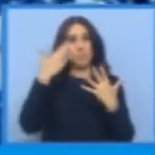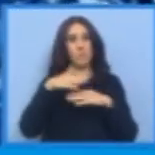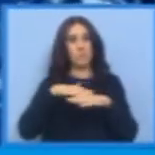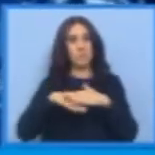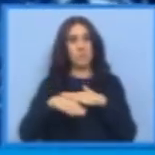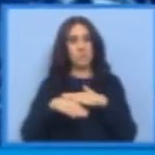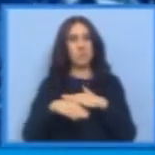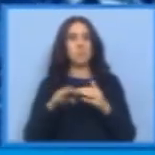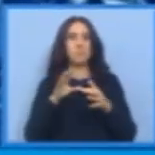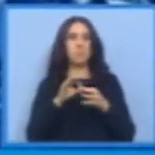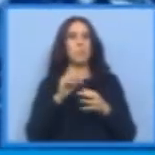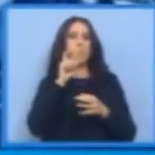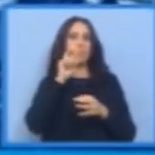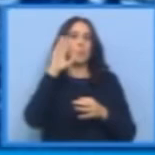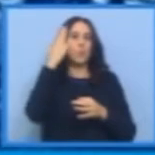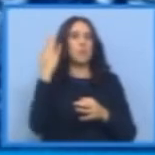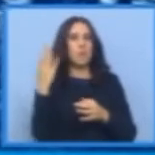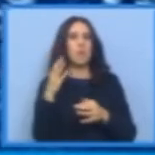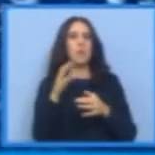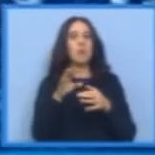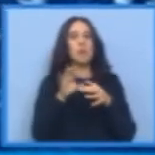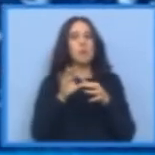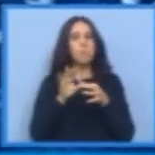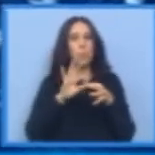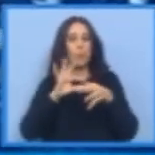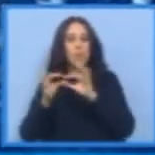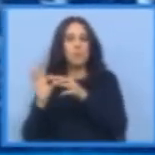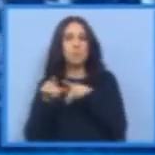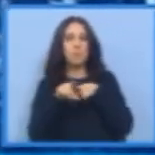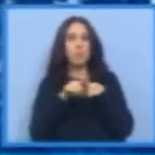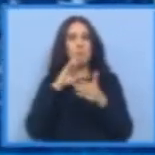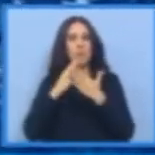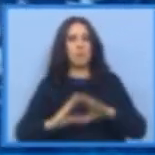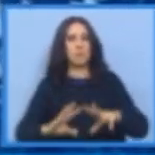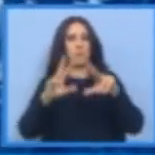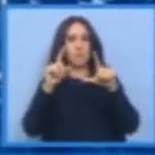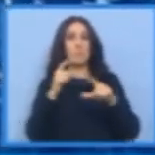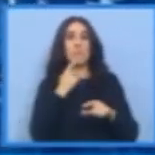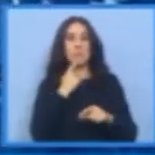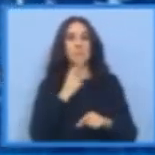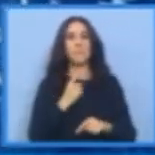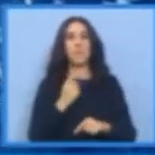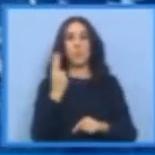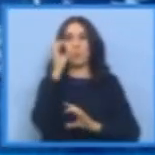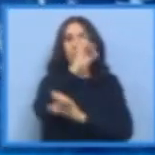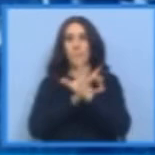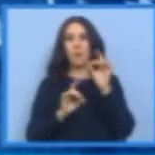de um chapéu de chuva maior, que é a coerência das políticas para o desenvolvimento. No fundo, é que as políticas da União